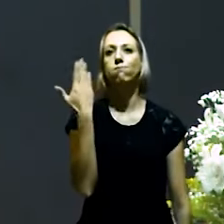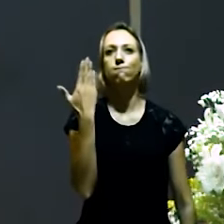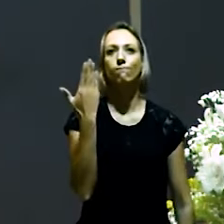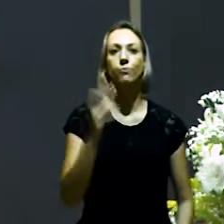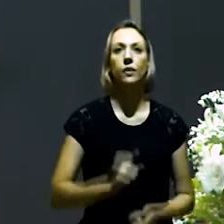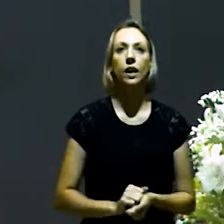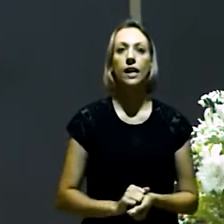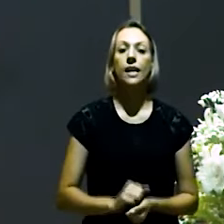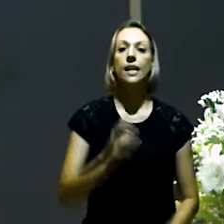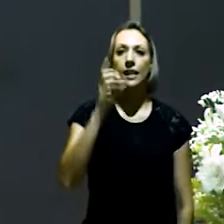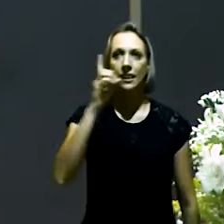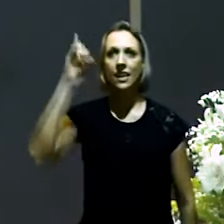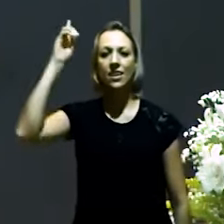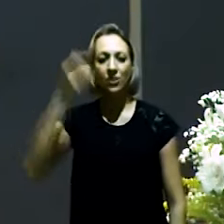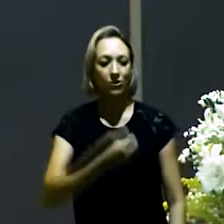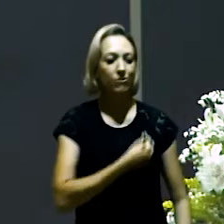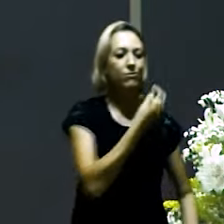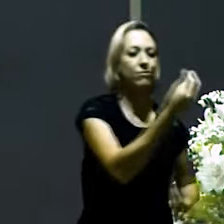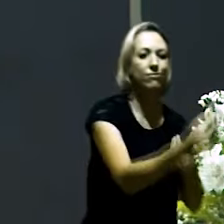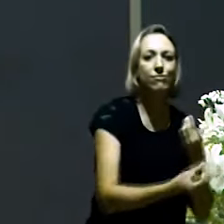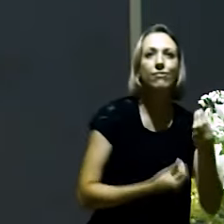13 diz: perdoando,